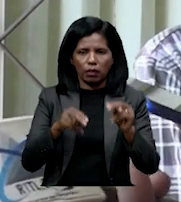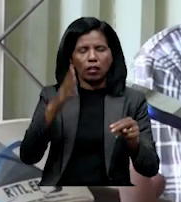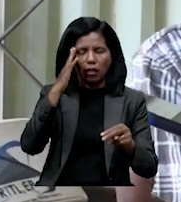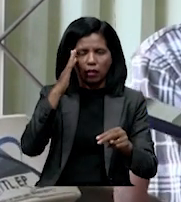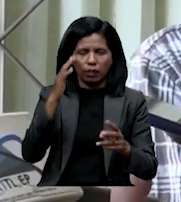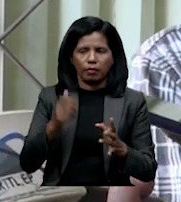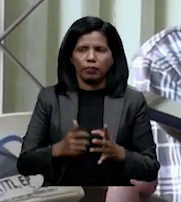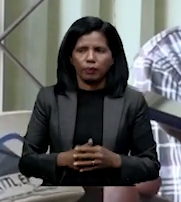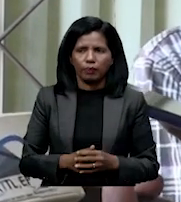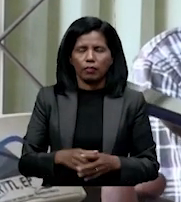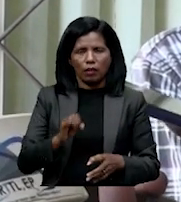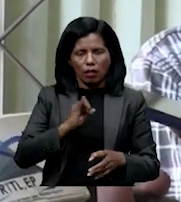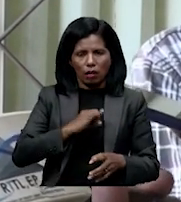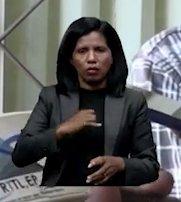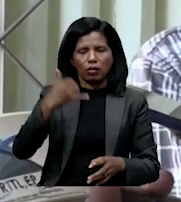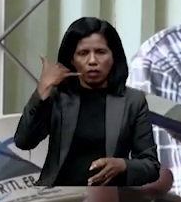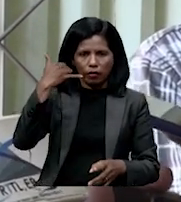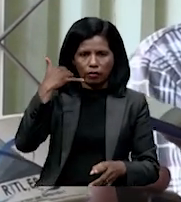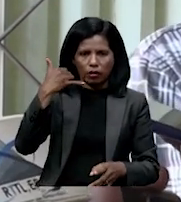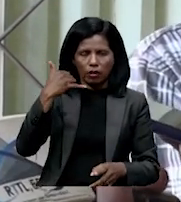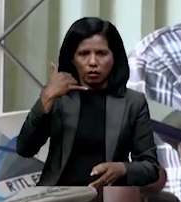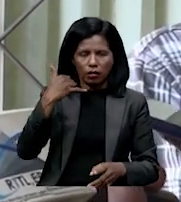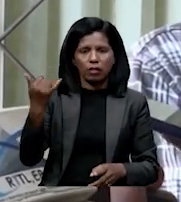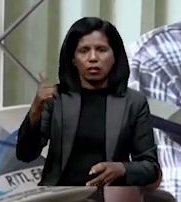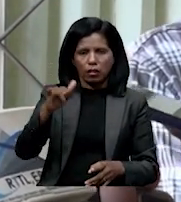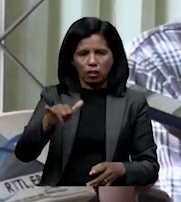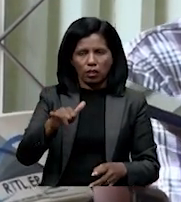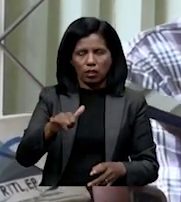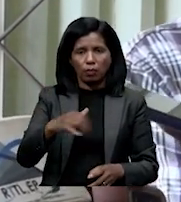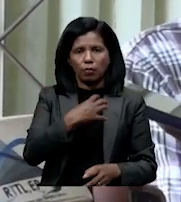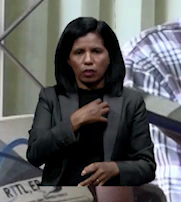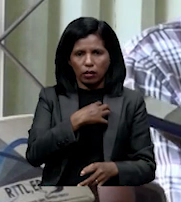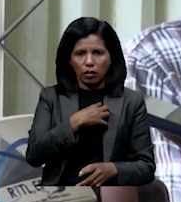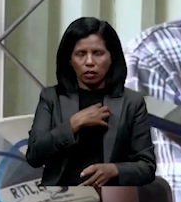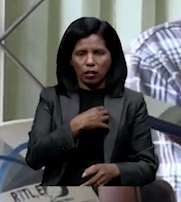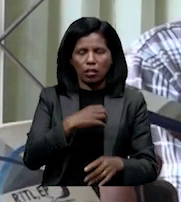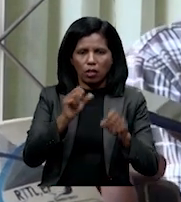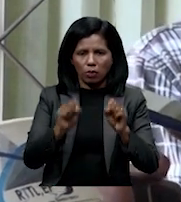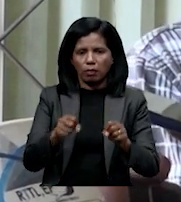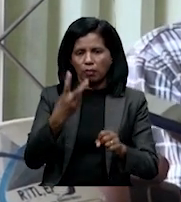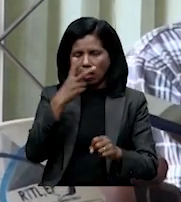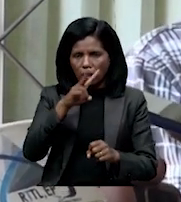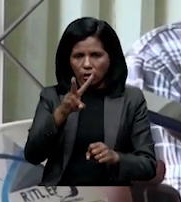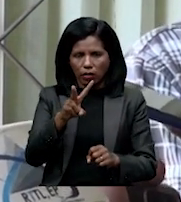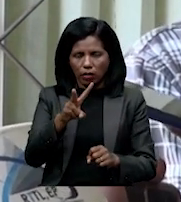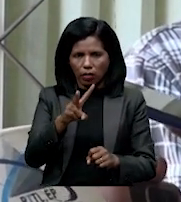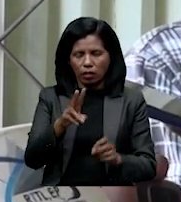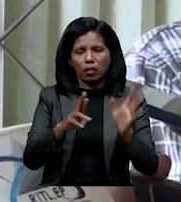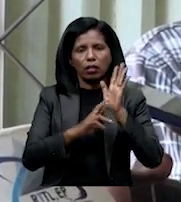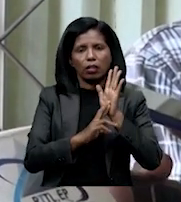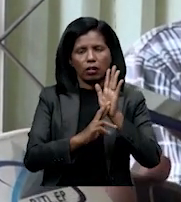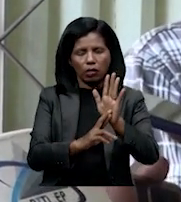Au telefonano ko sira para atu harebe relatorio